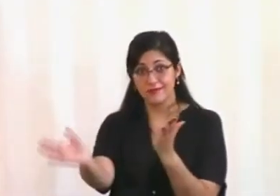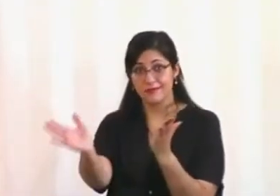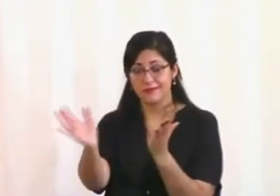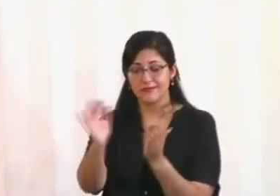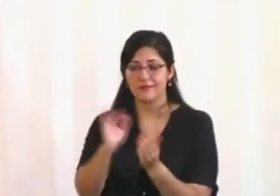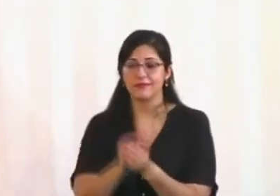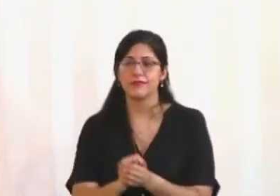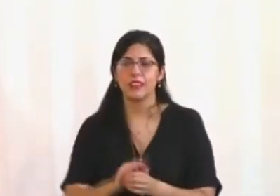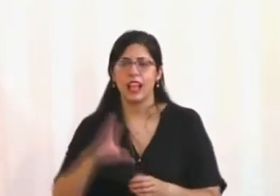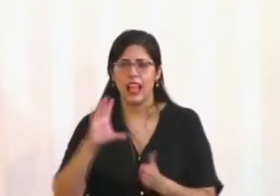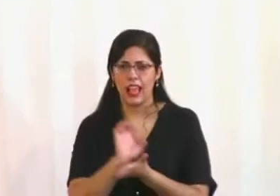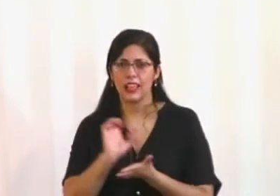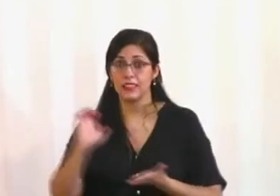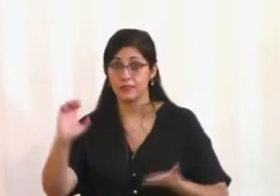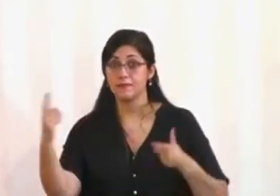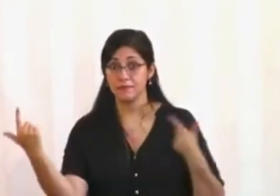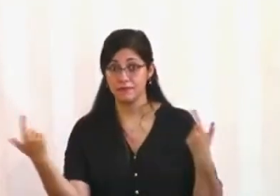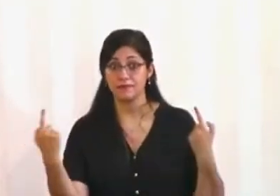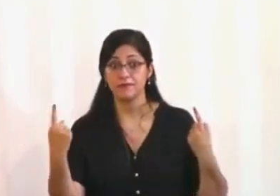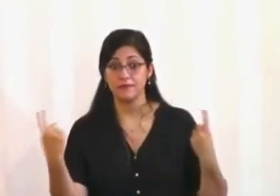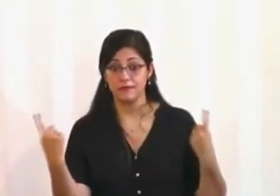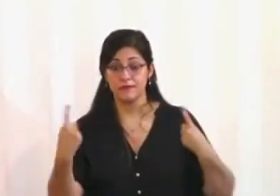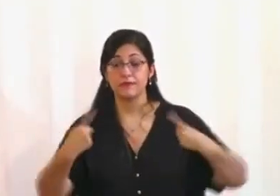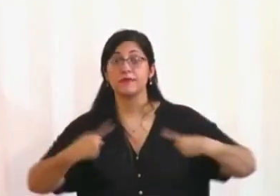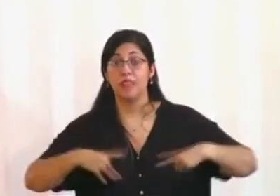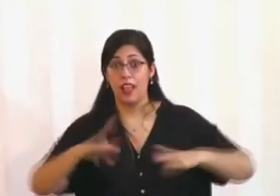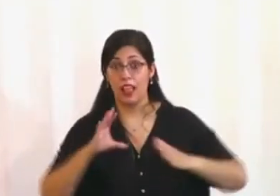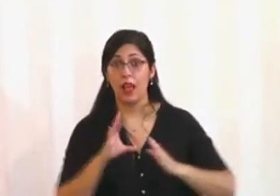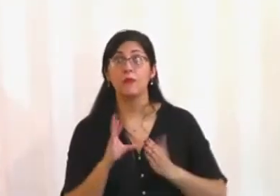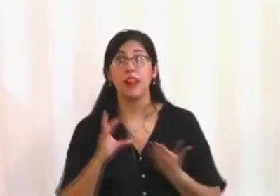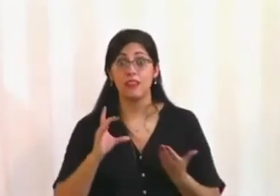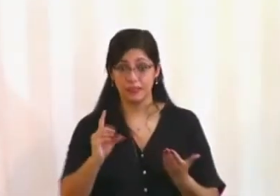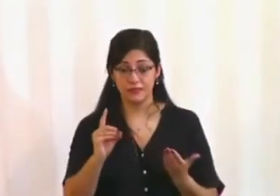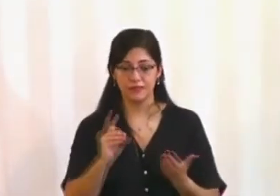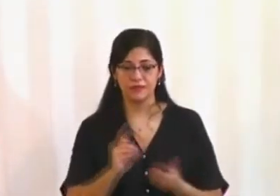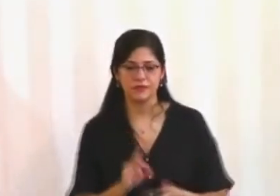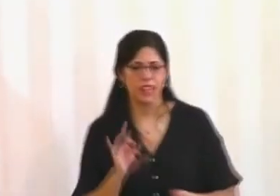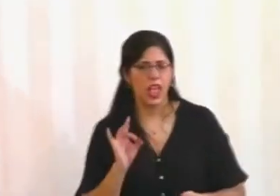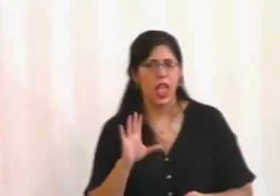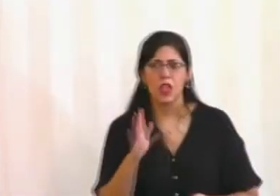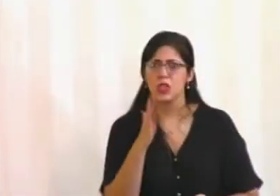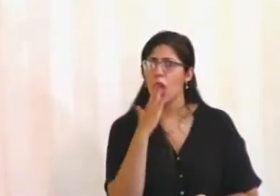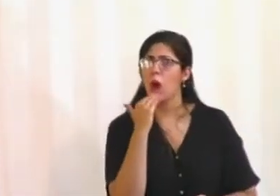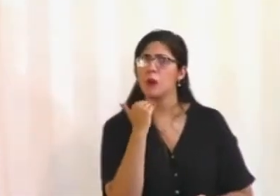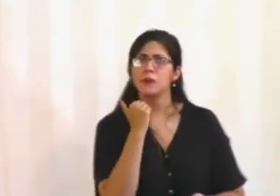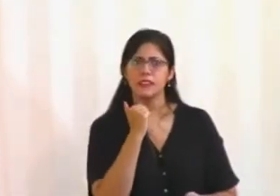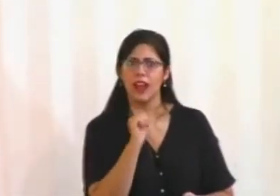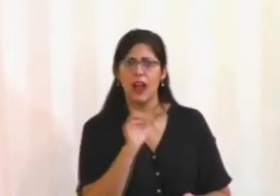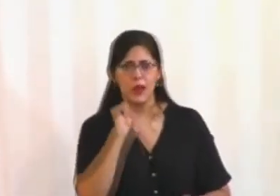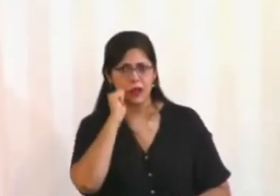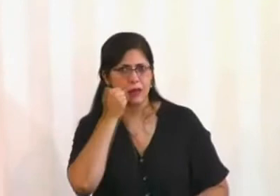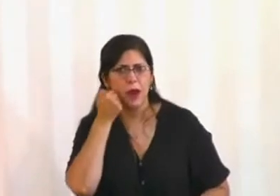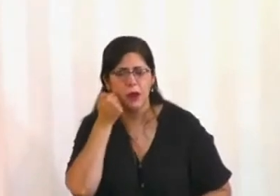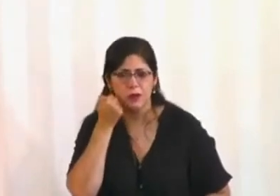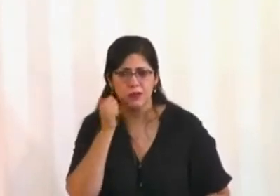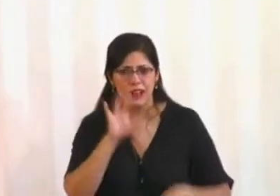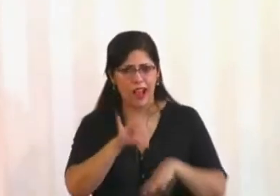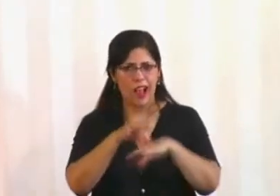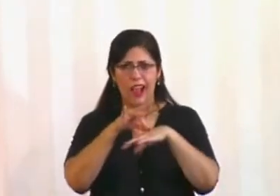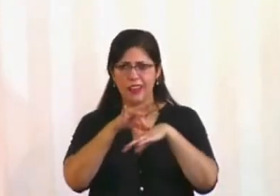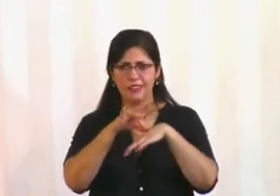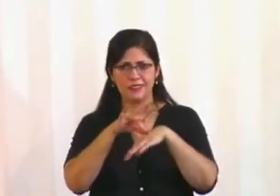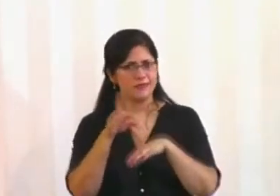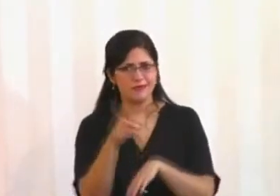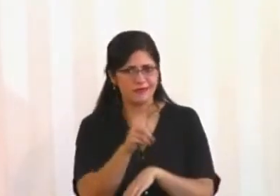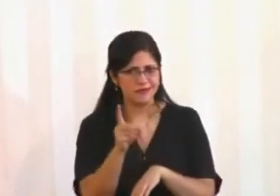palavra. O cuidado de Deus não é só mandando pão, o cuidado de Deus não é só mandando carne, o cuidado de Deus não é só mandando água,